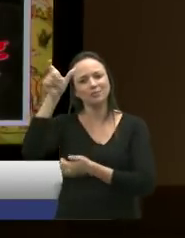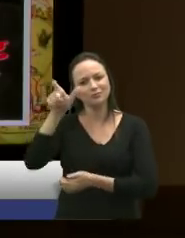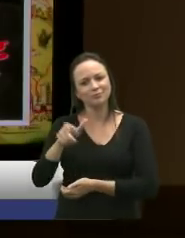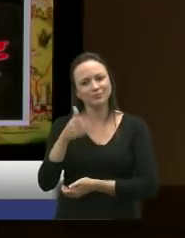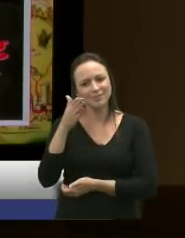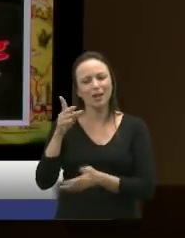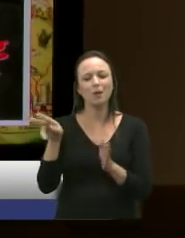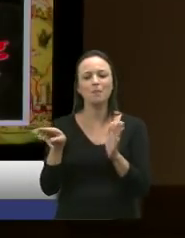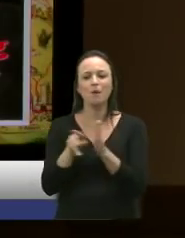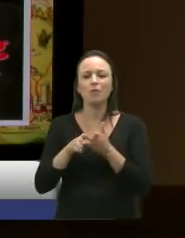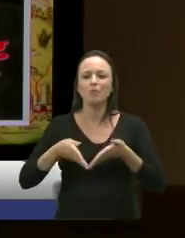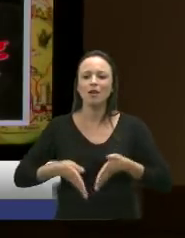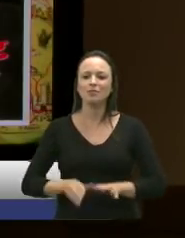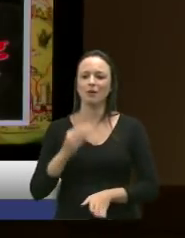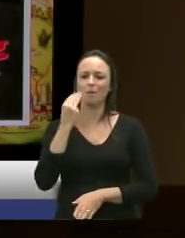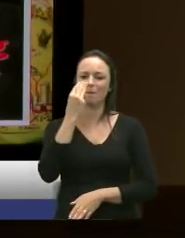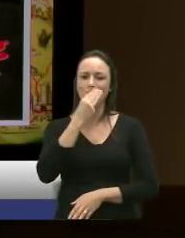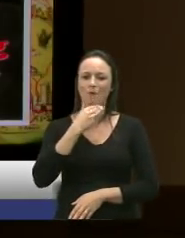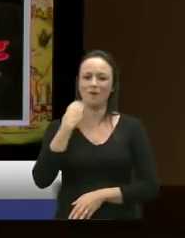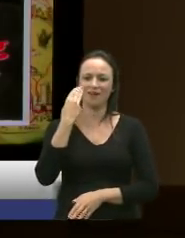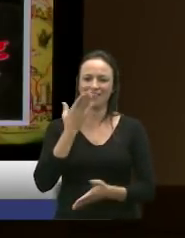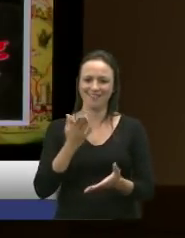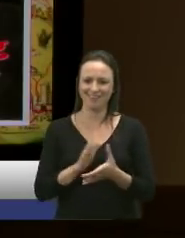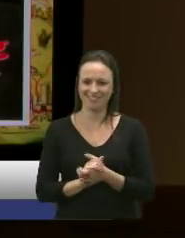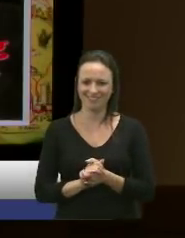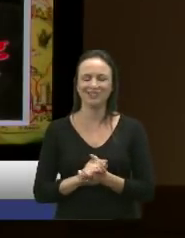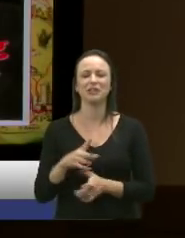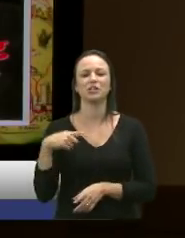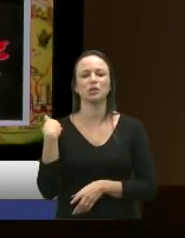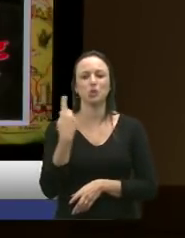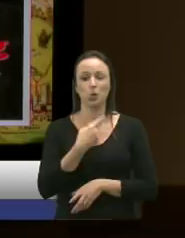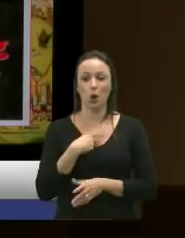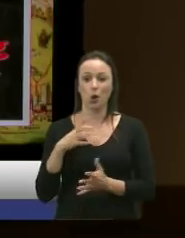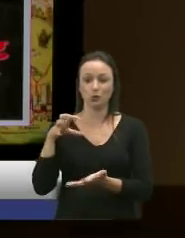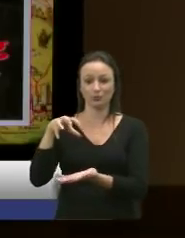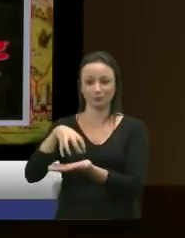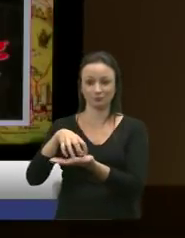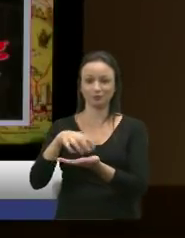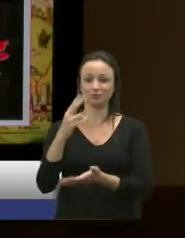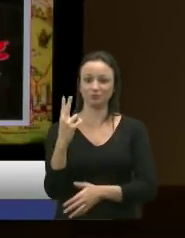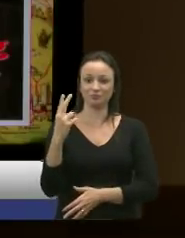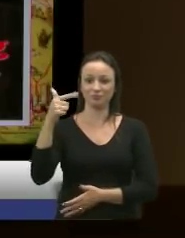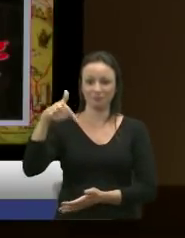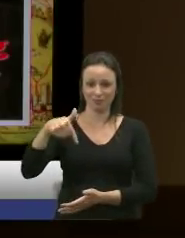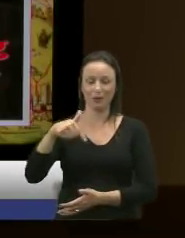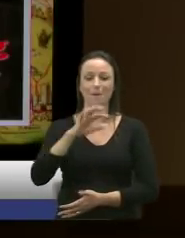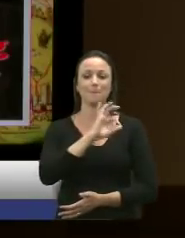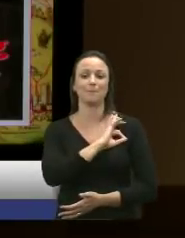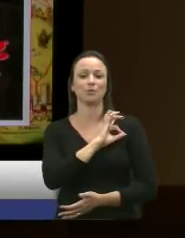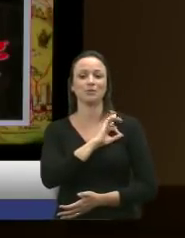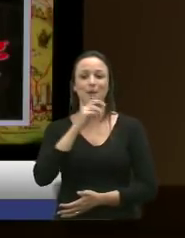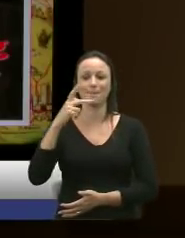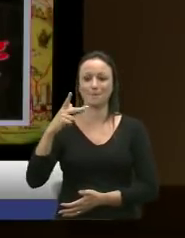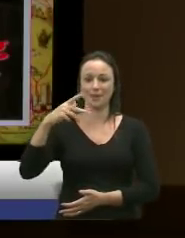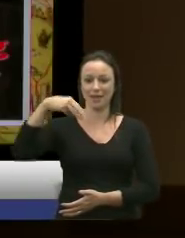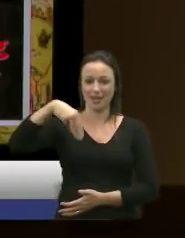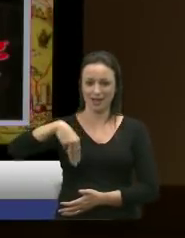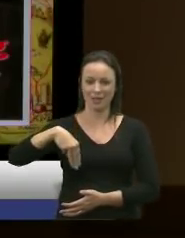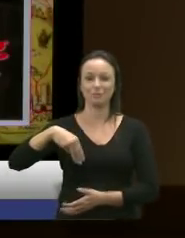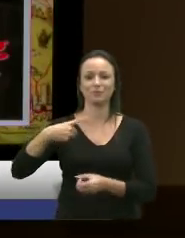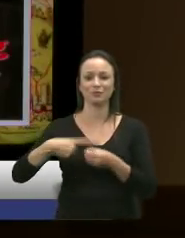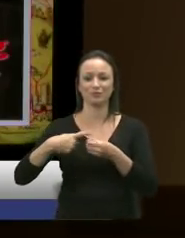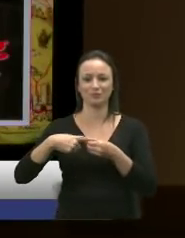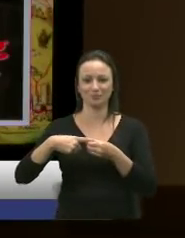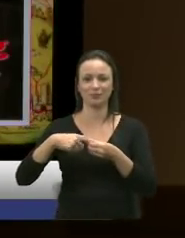Nesse ano, desde o Dia da Mulher, o nosso batalhão 27º da Polícia Militar de São Paulo, no interior, se